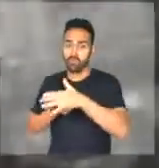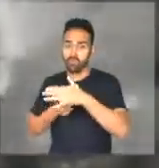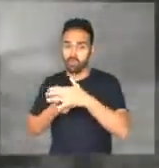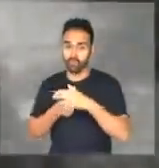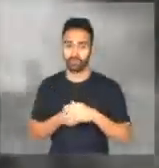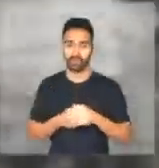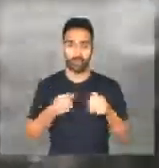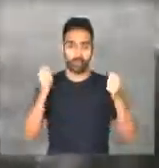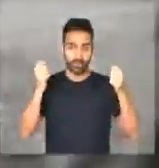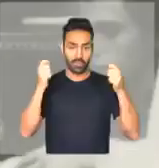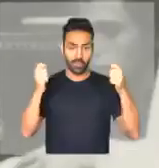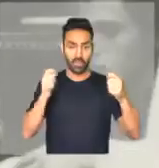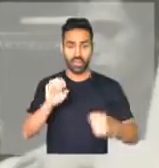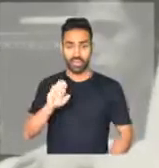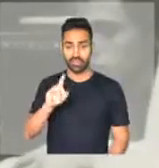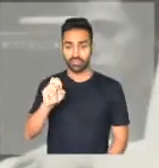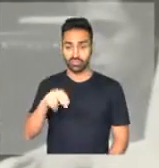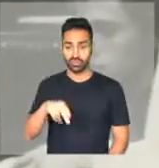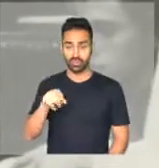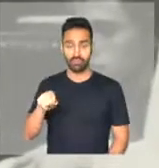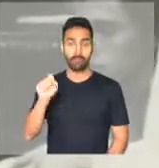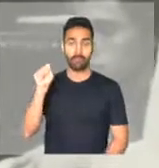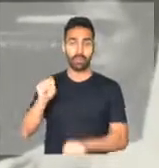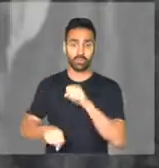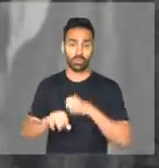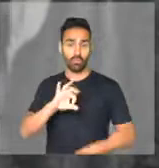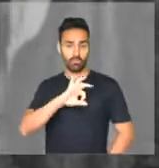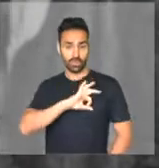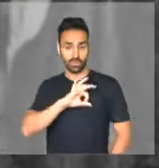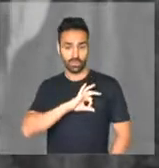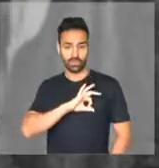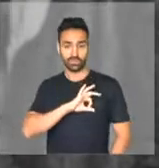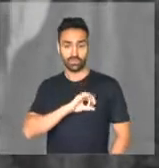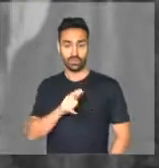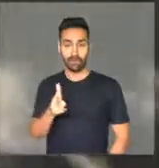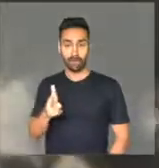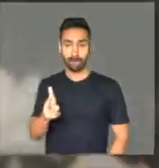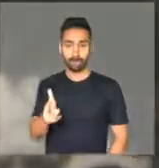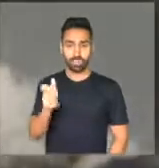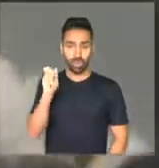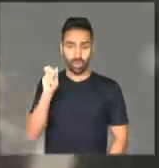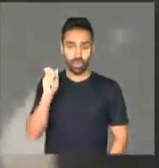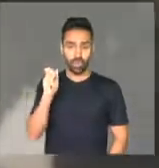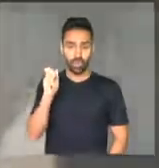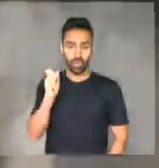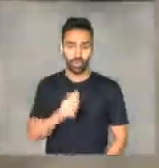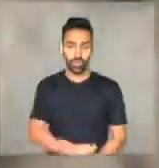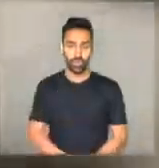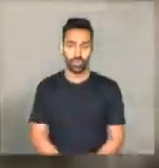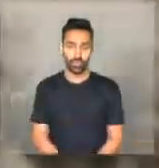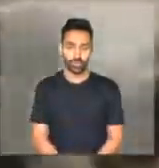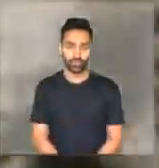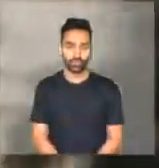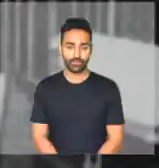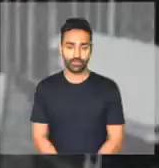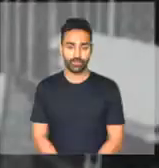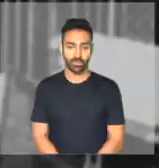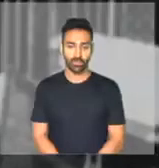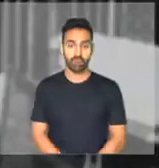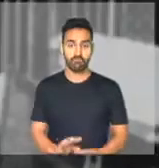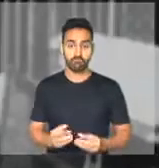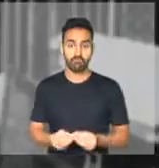o estudante Edson Luiz foi morto pela polícia militar com um tiro a queima-roupa. Participantes da missa